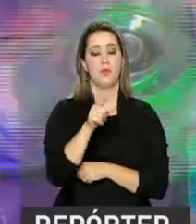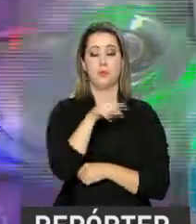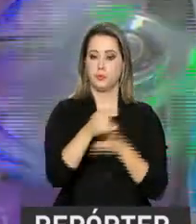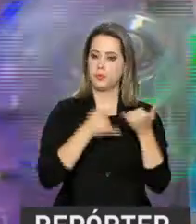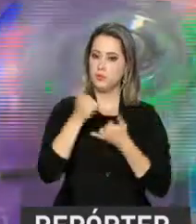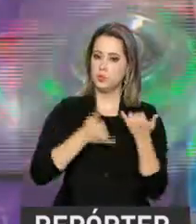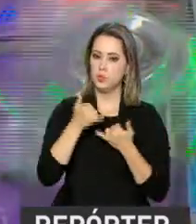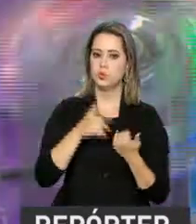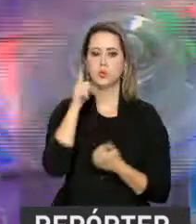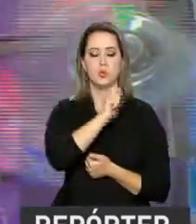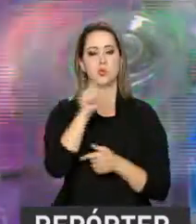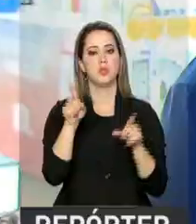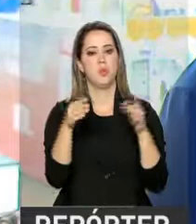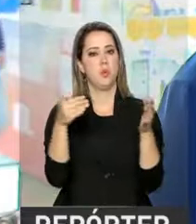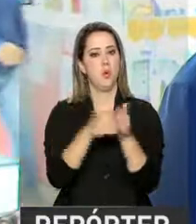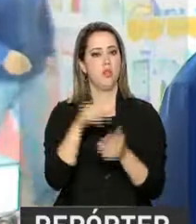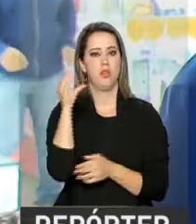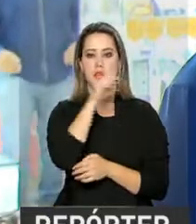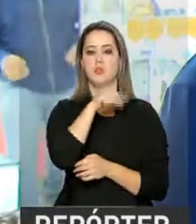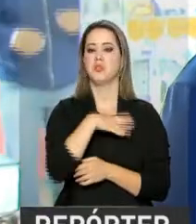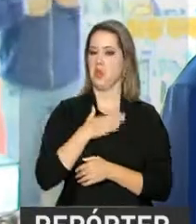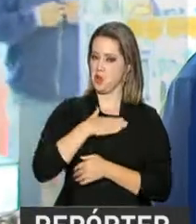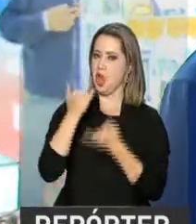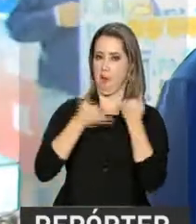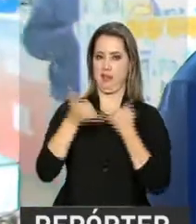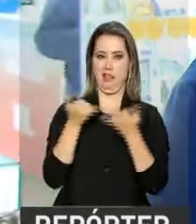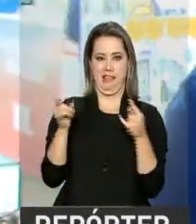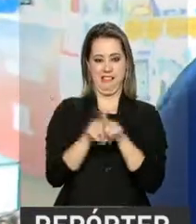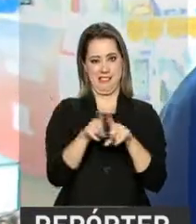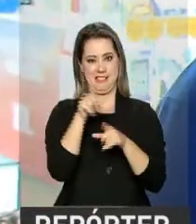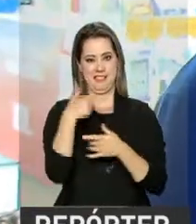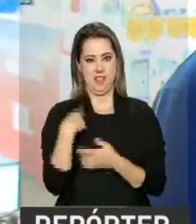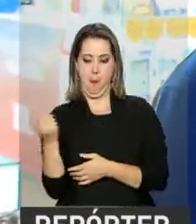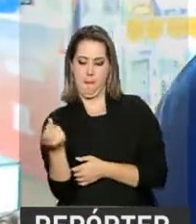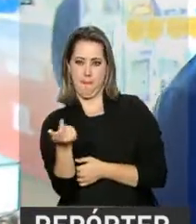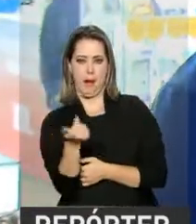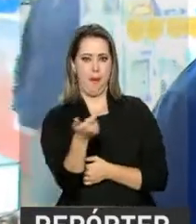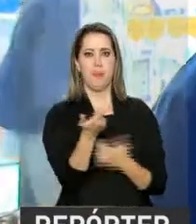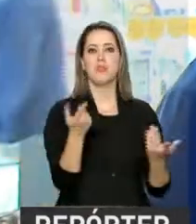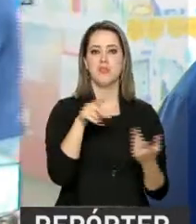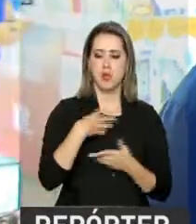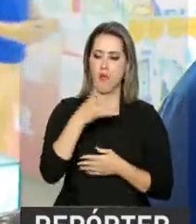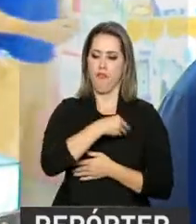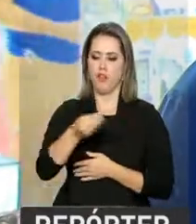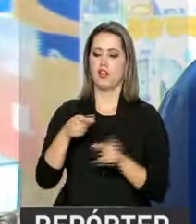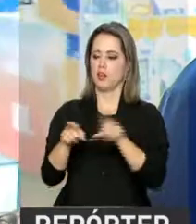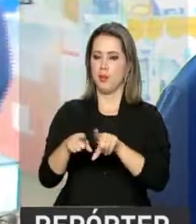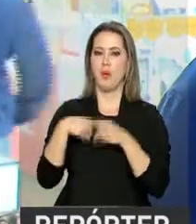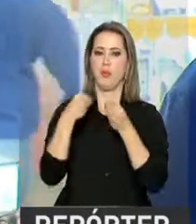conquistou até os adultos sabem que e eu passei com meus filhos e e aí que ainda é